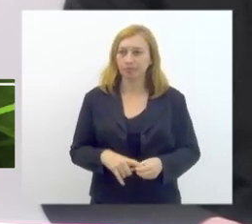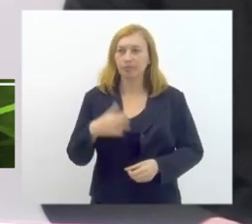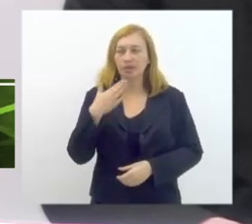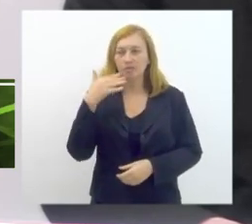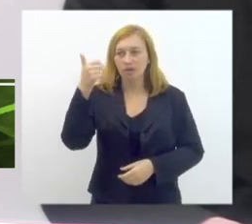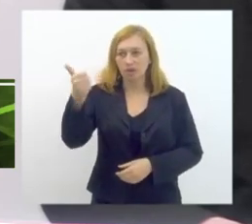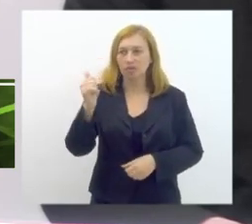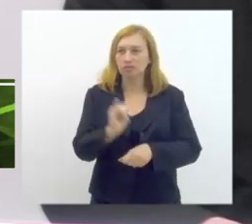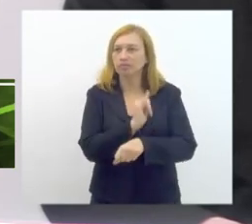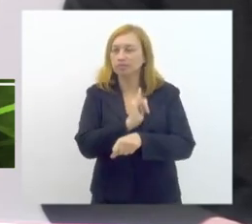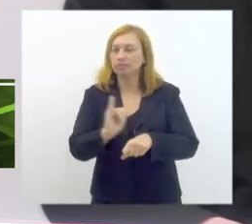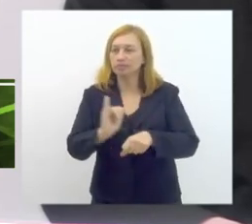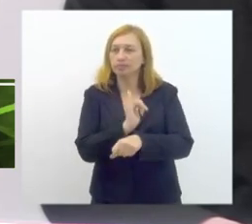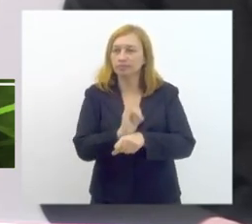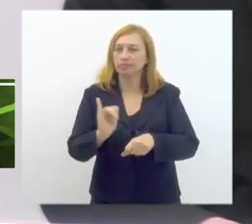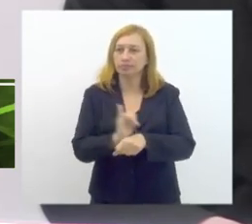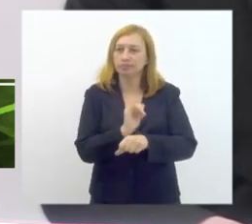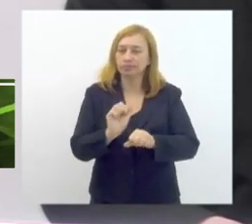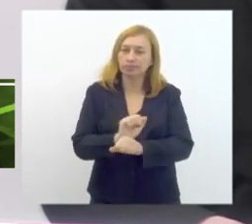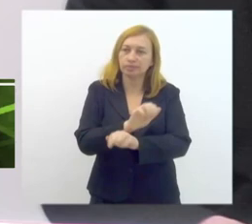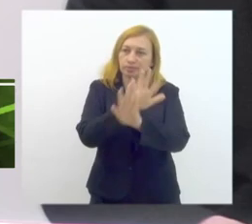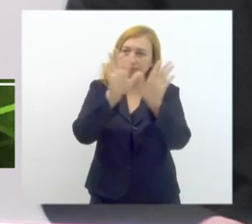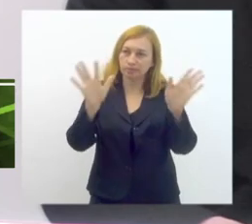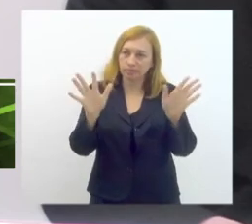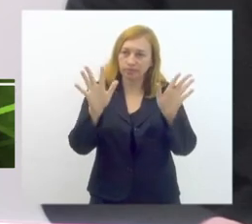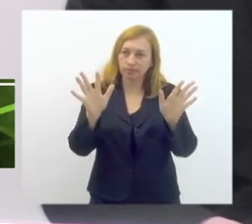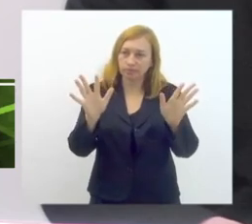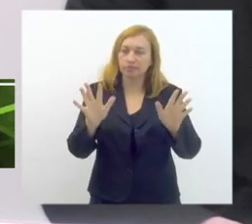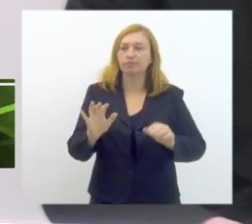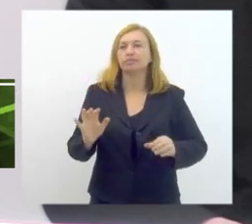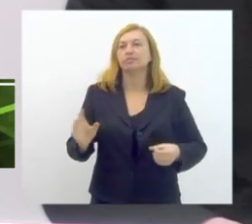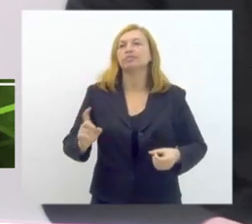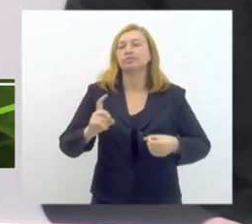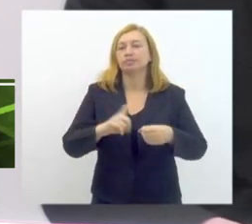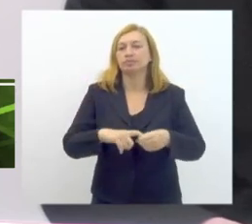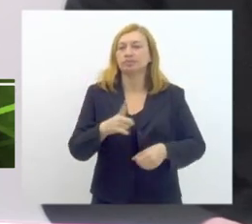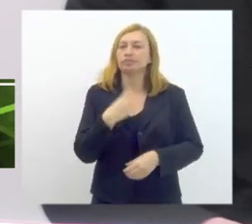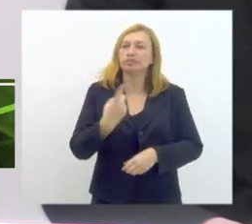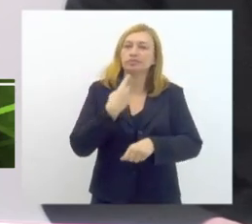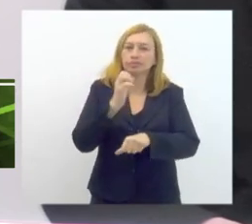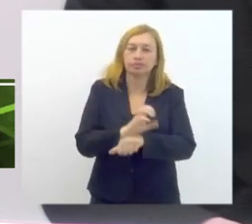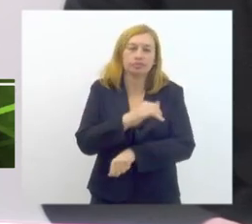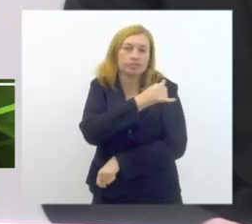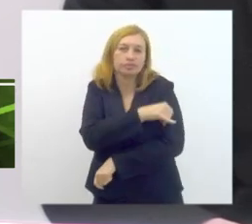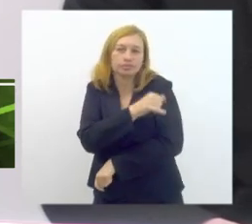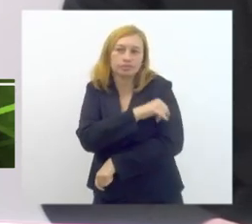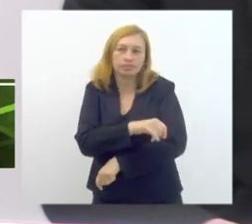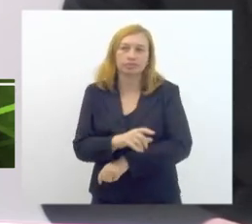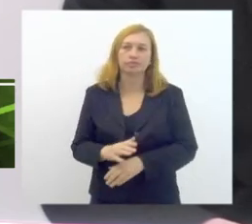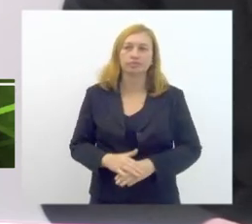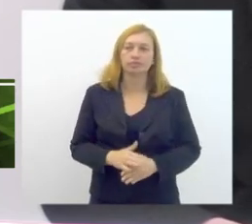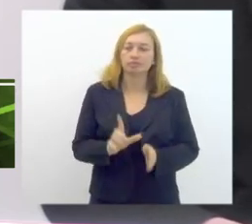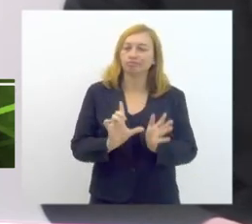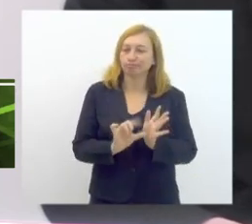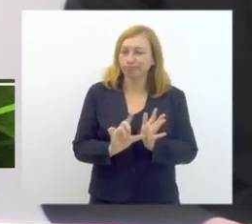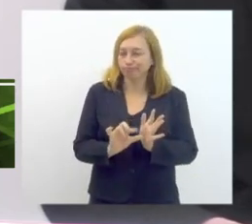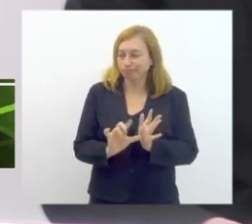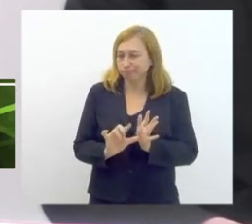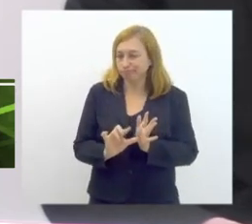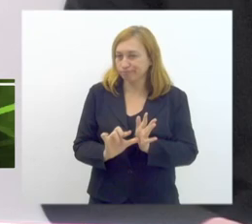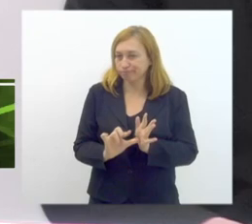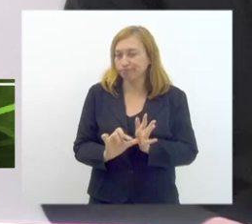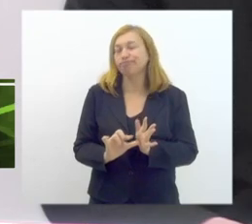melhor mecanismo por transparência. O consórcio, nós no Estado do Rio, ainda estamos muito atrasados, nós